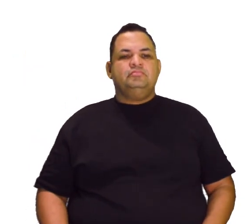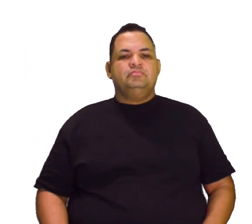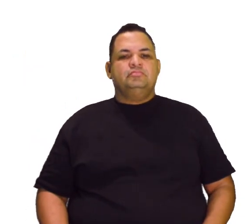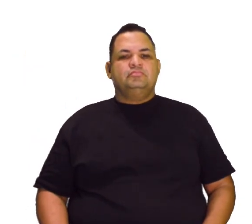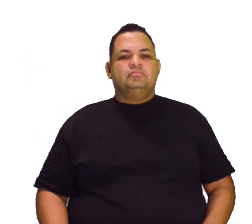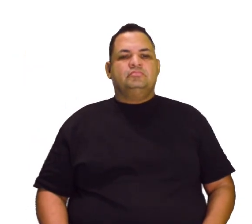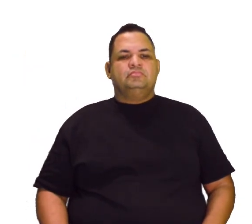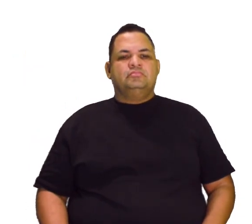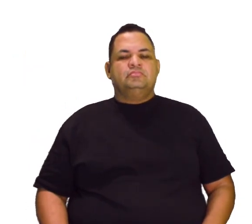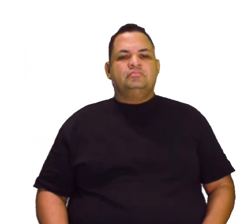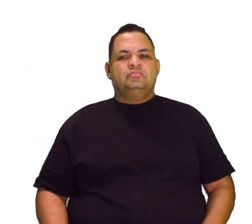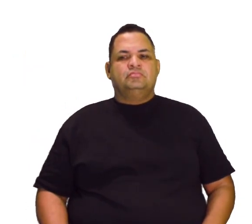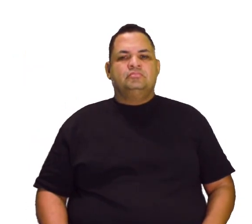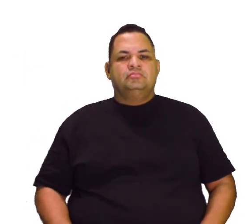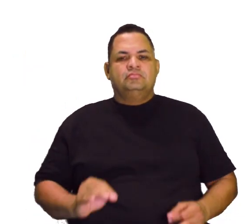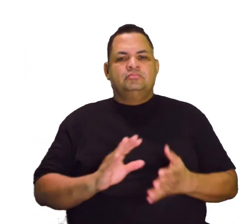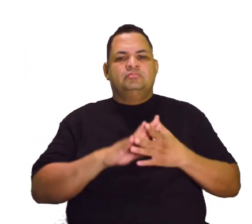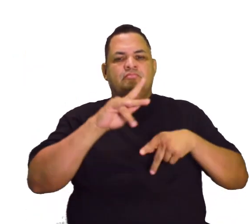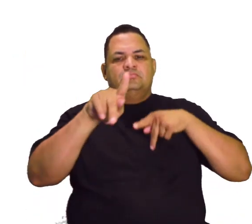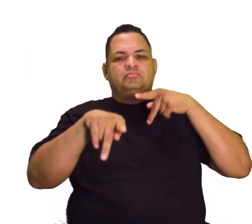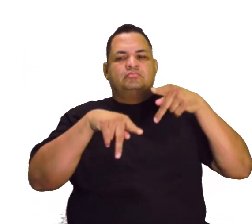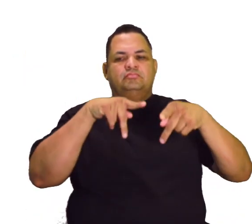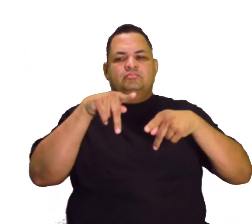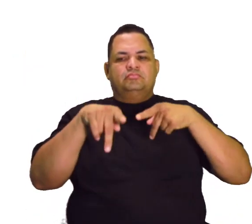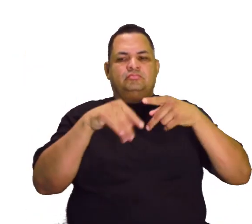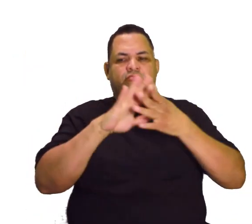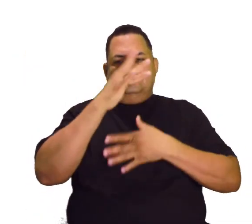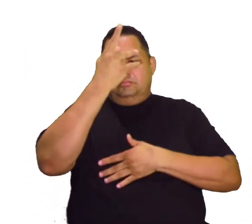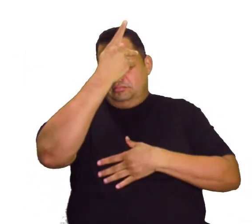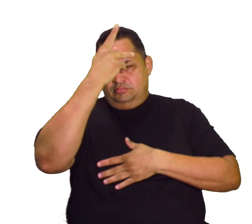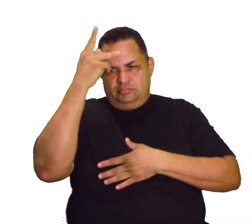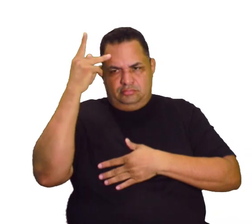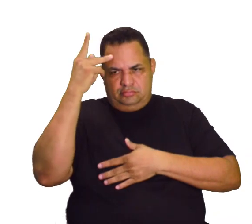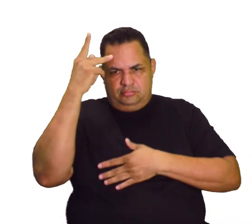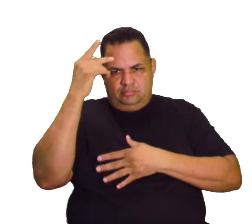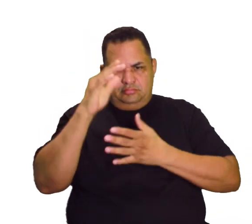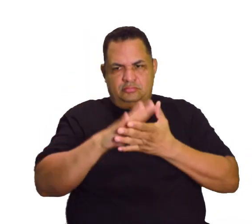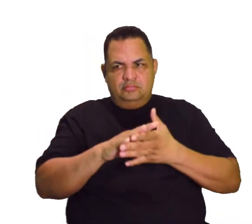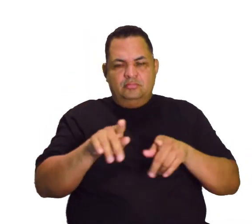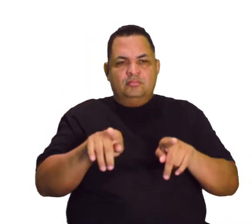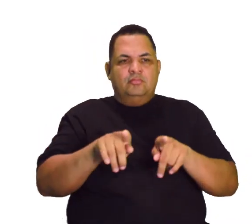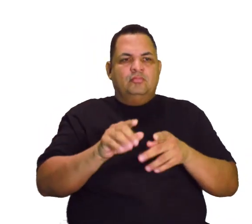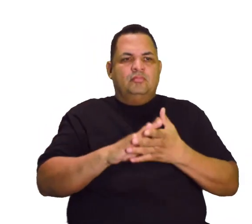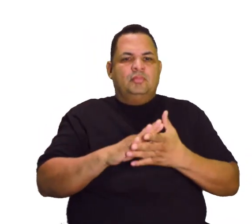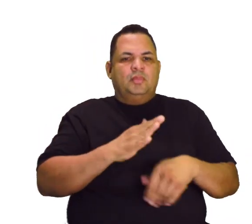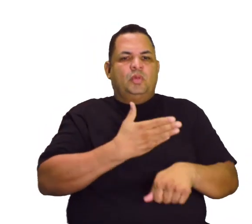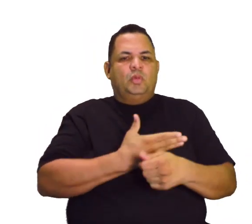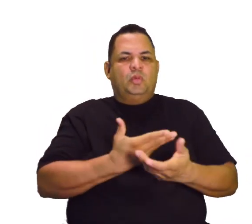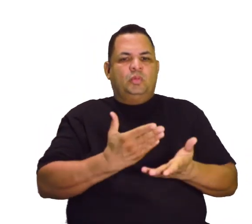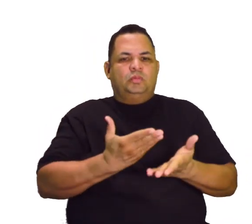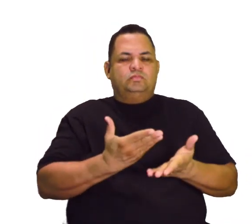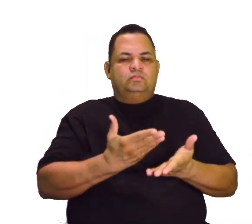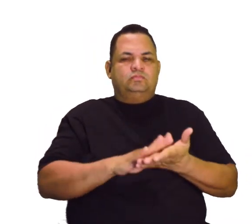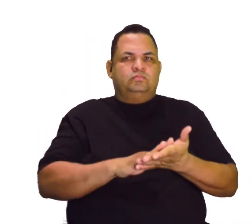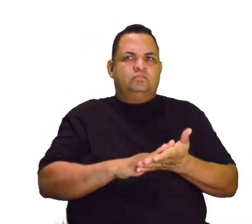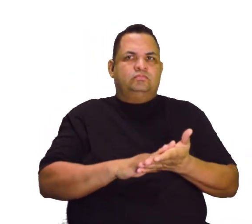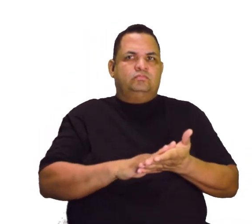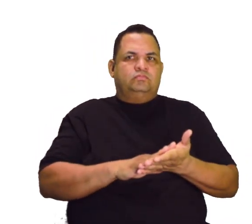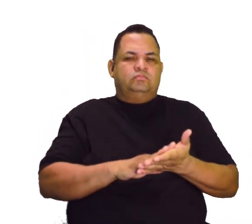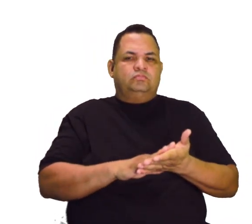afro-brasileira, que são os povos, as pessoas, tanto da cor